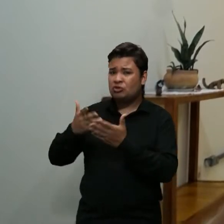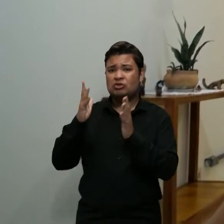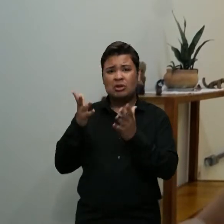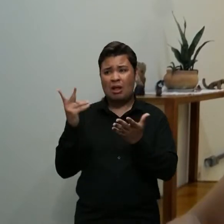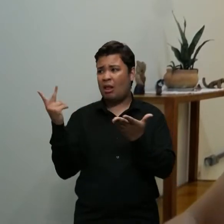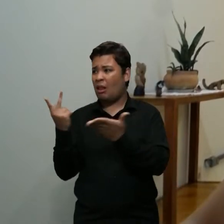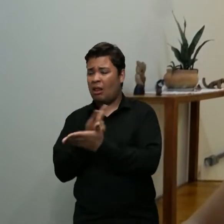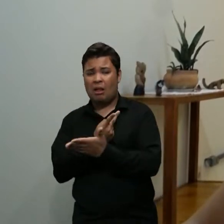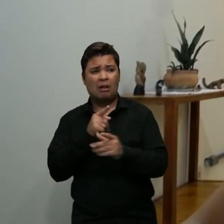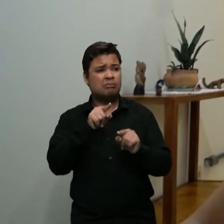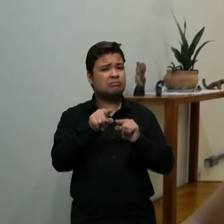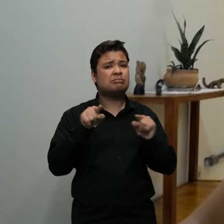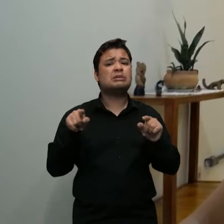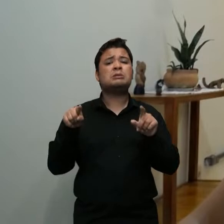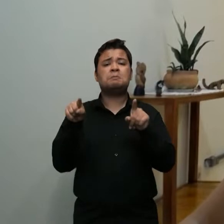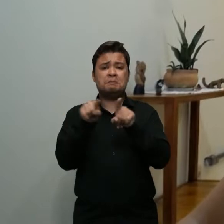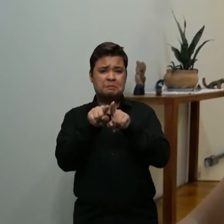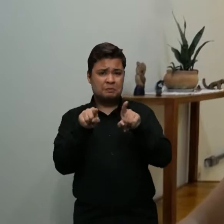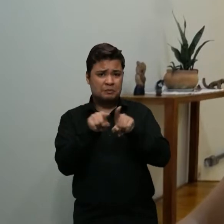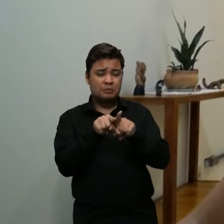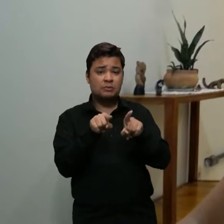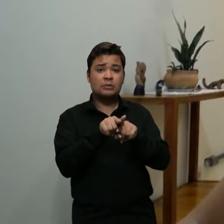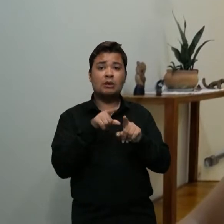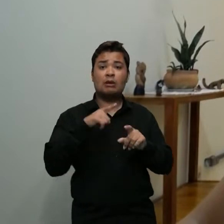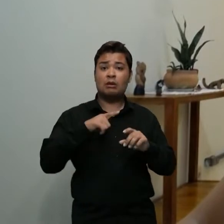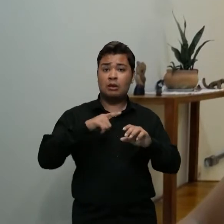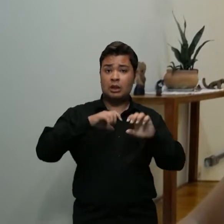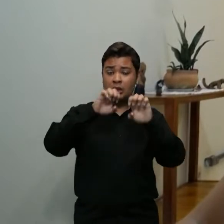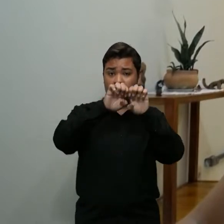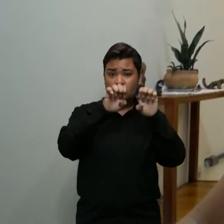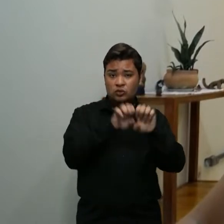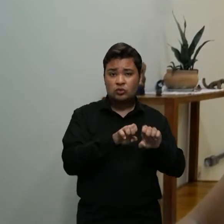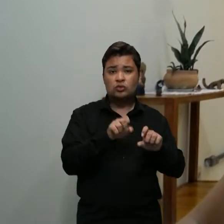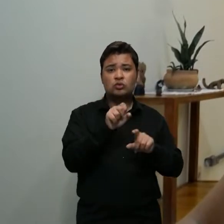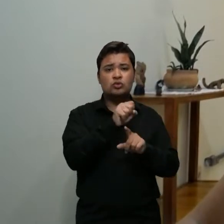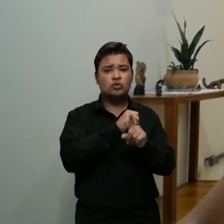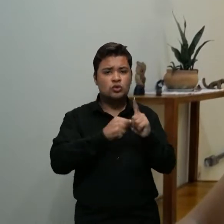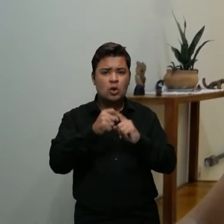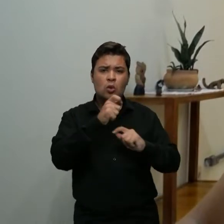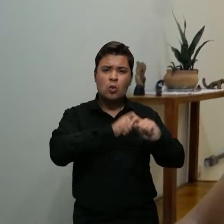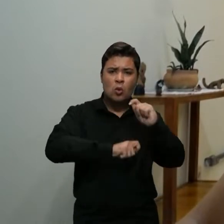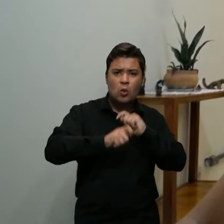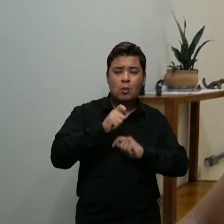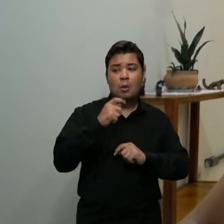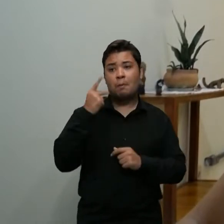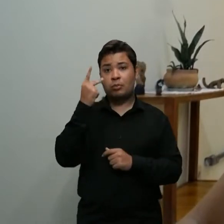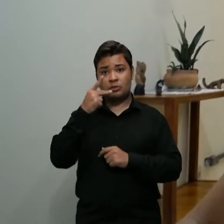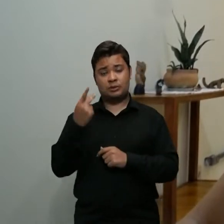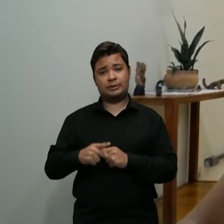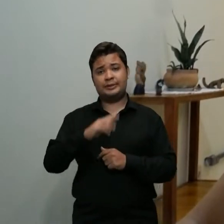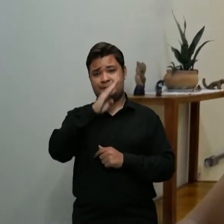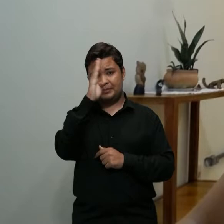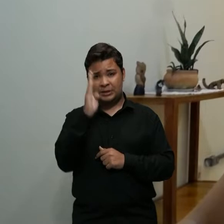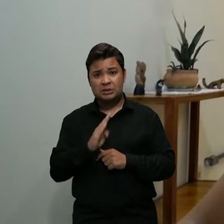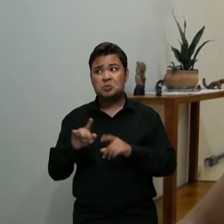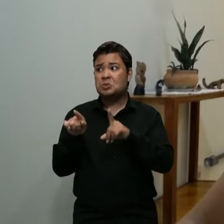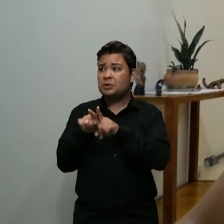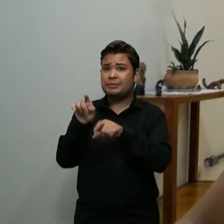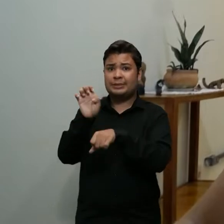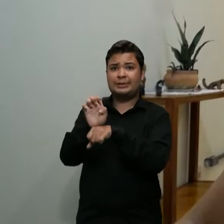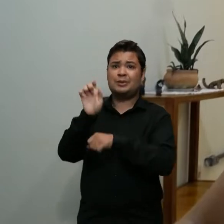influenciam diretamente as estruturas socioeconômicas e políticas do Brasil e, certamente, então, do estado de